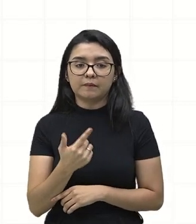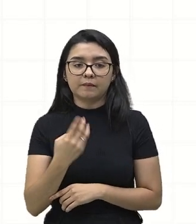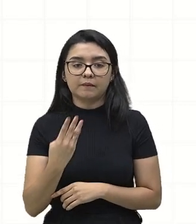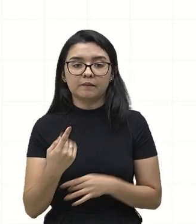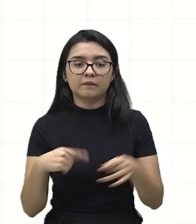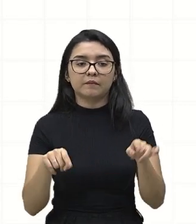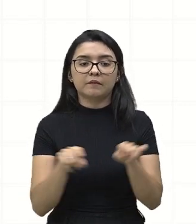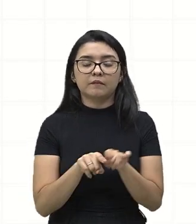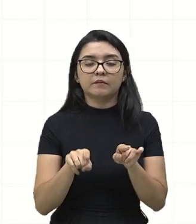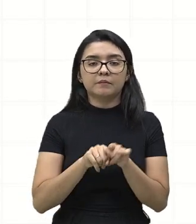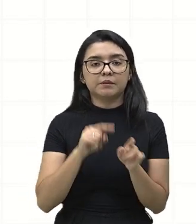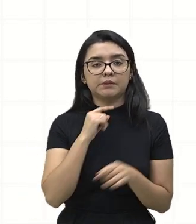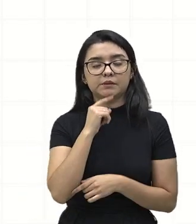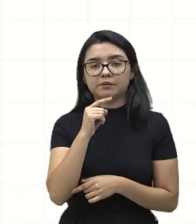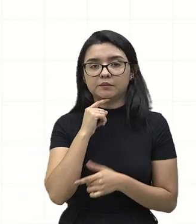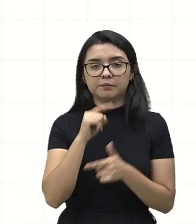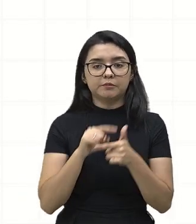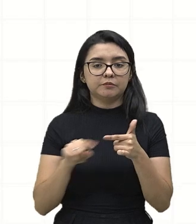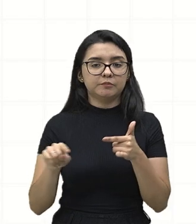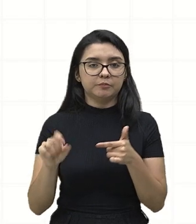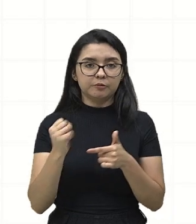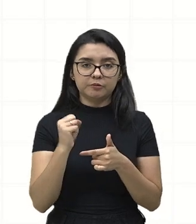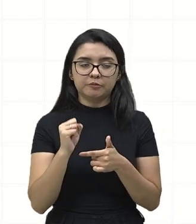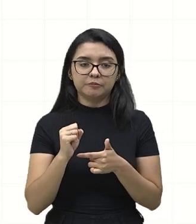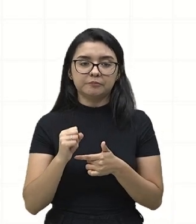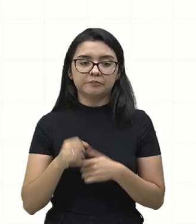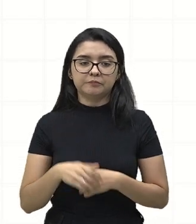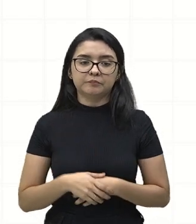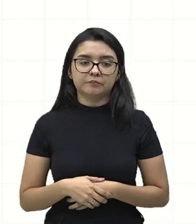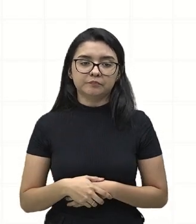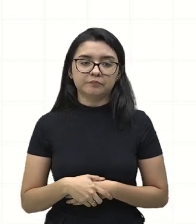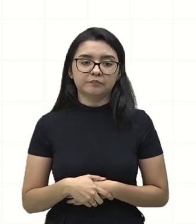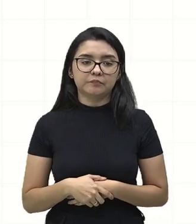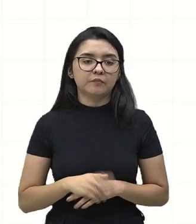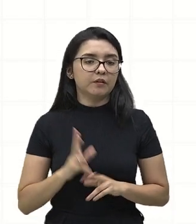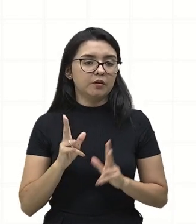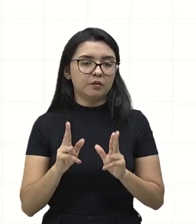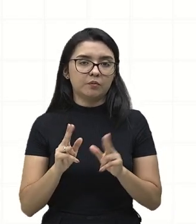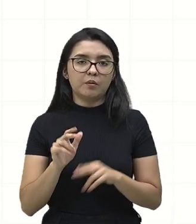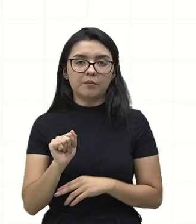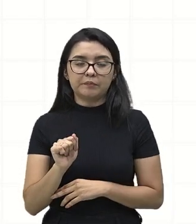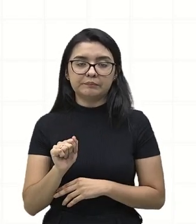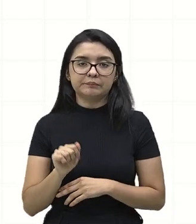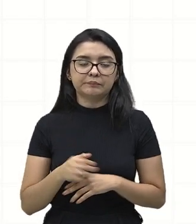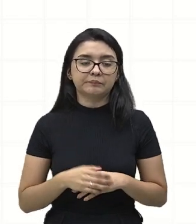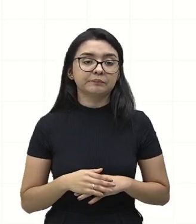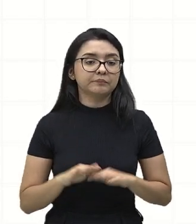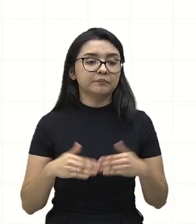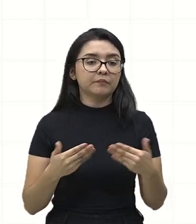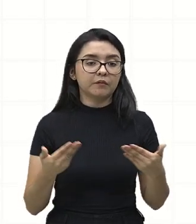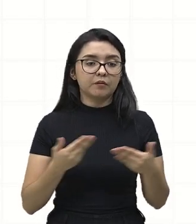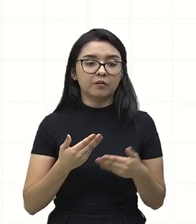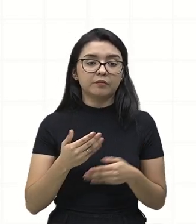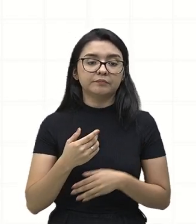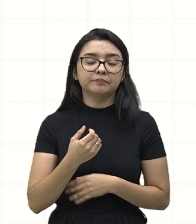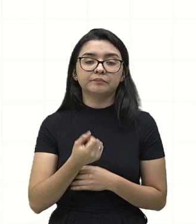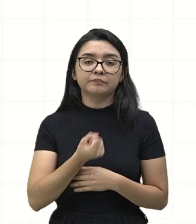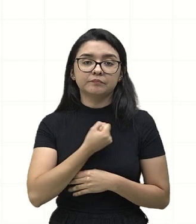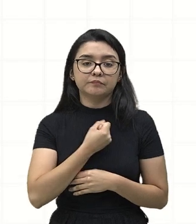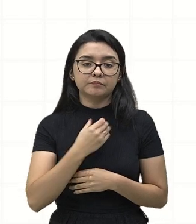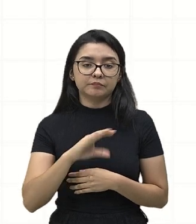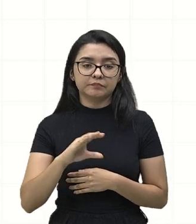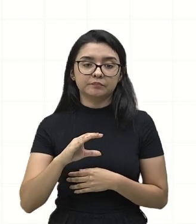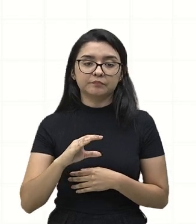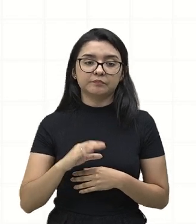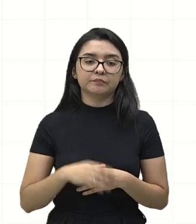3.324, ele não é divisível por 8, assim como o item A. Agora, vamos ver aqui o